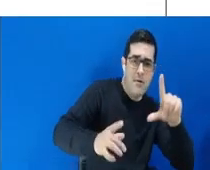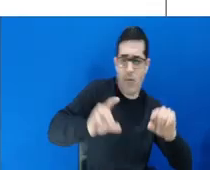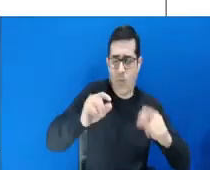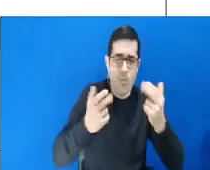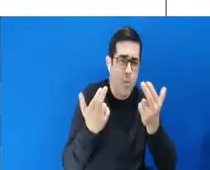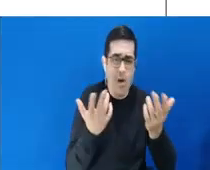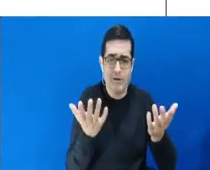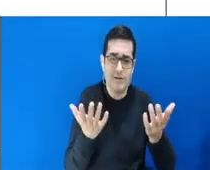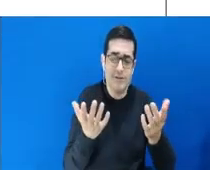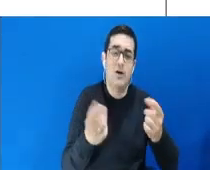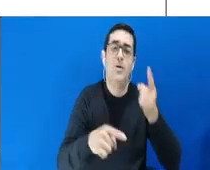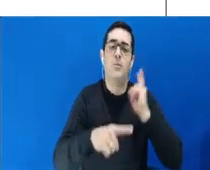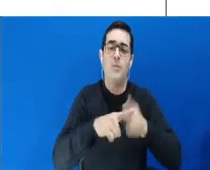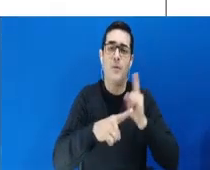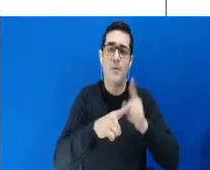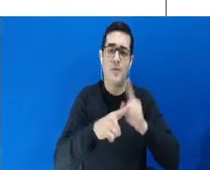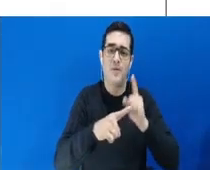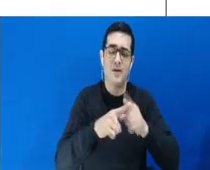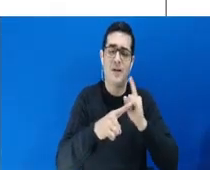não